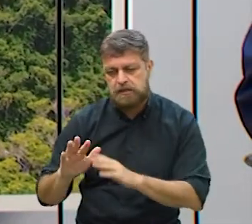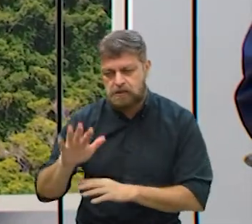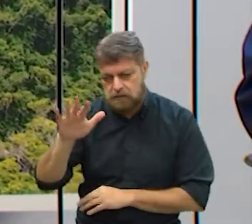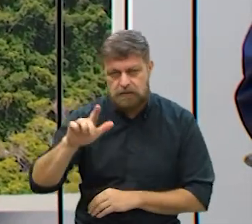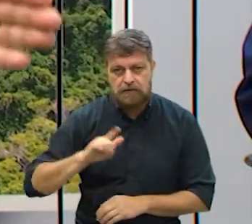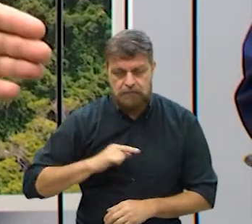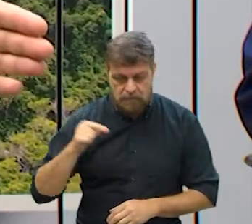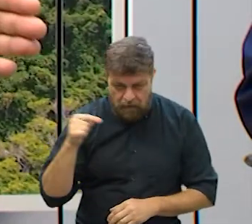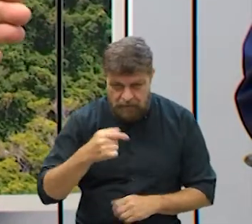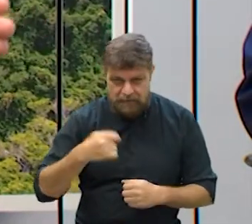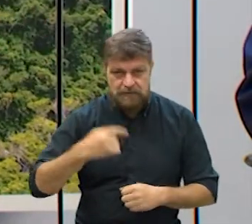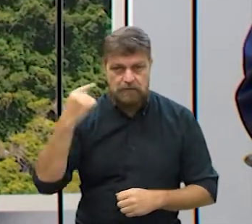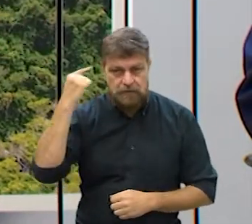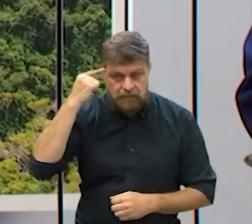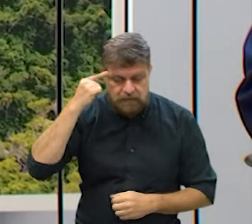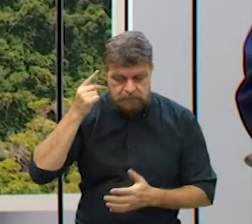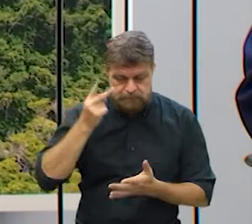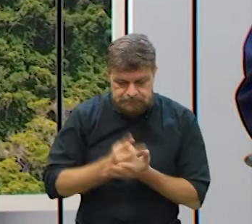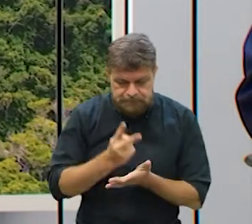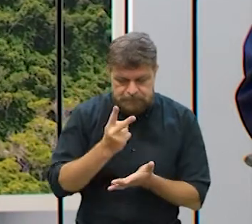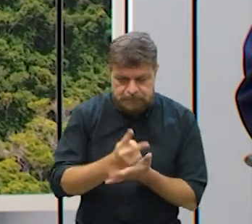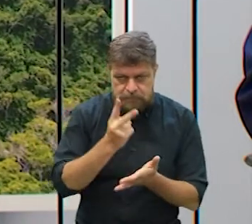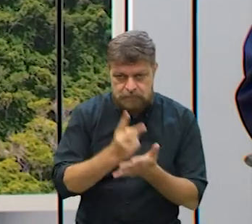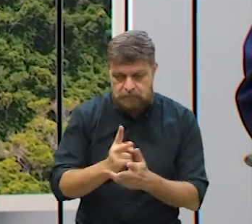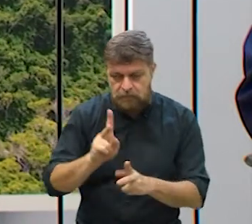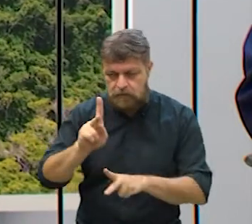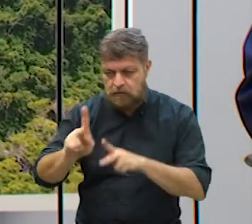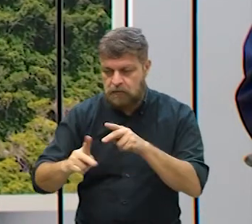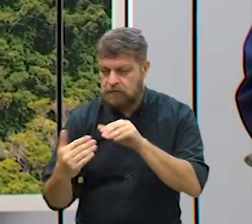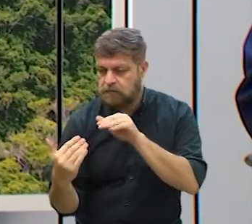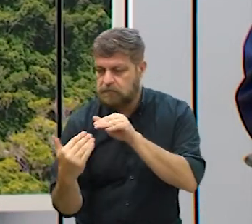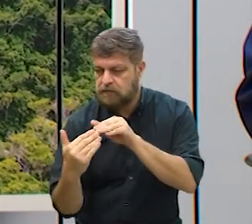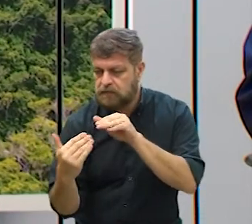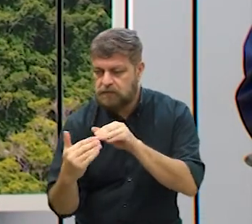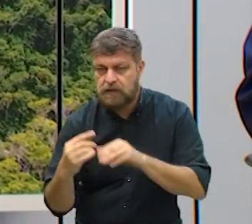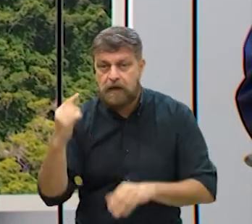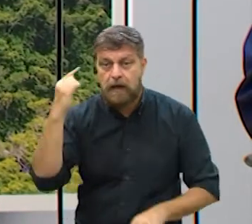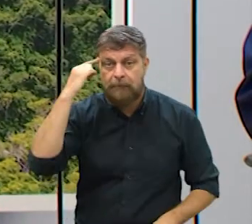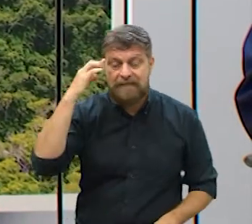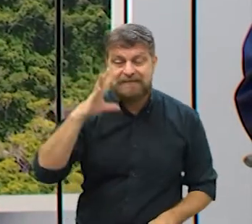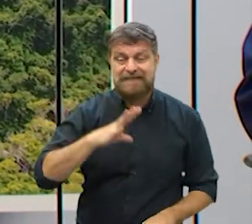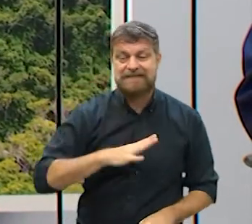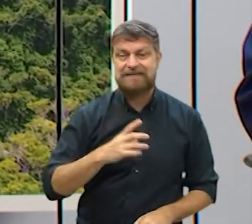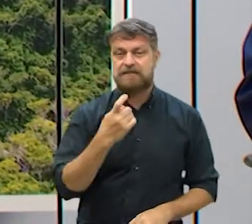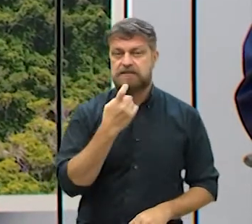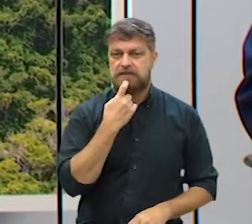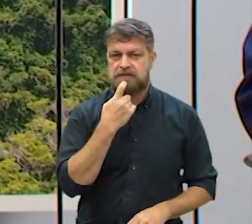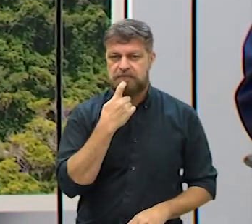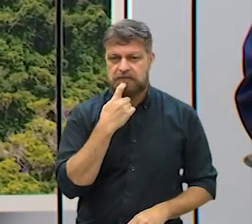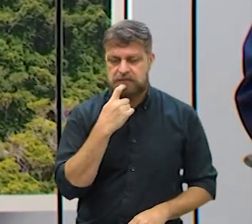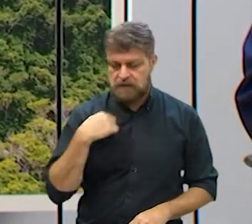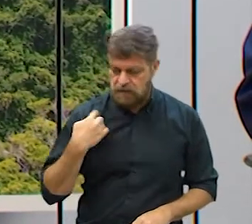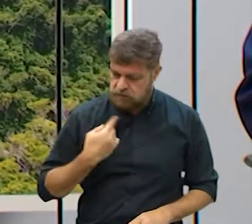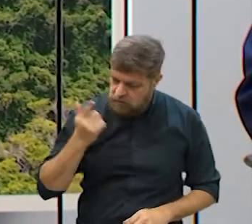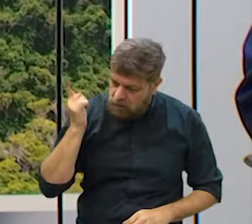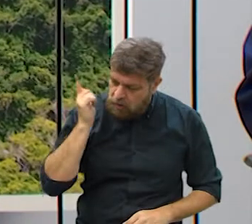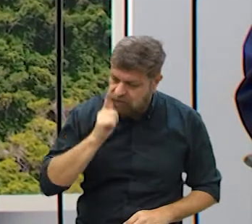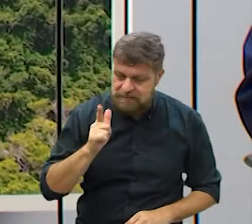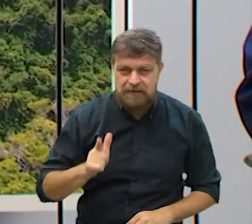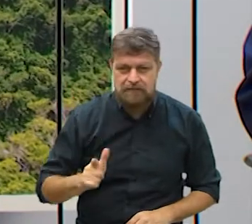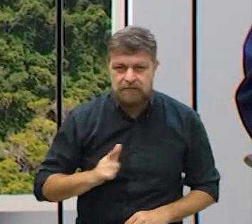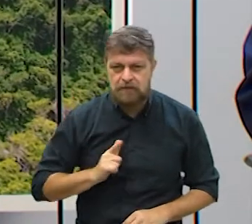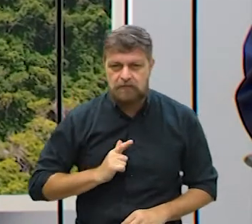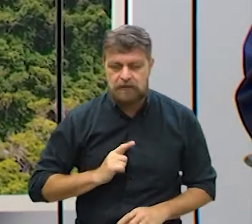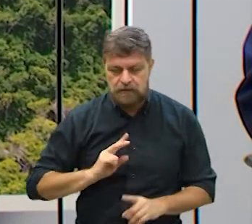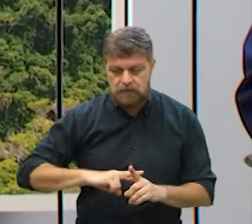esse tipo de pensamento. Olhar pela população, mas olhar pelo município também. Aí nós vamos chegar. Não é muito